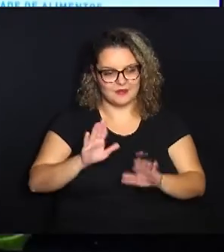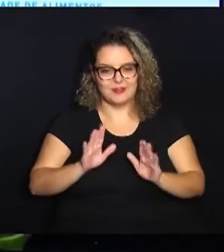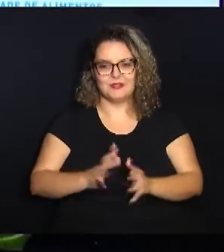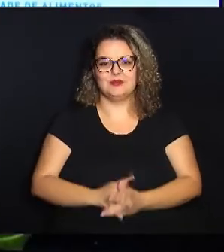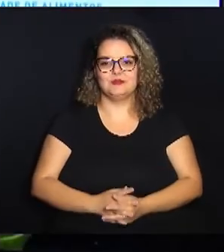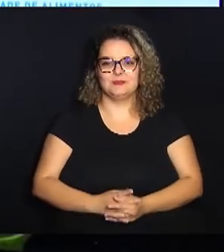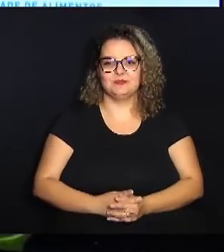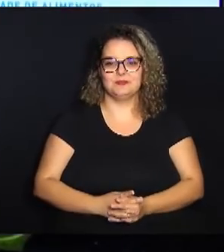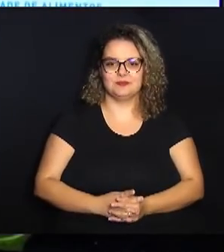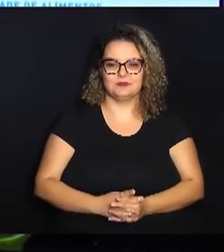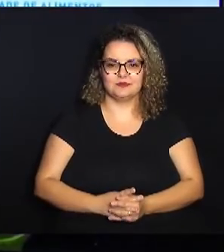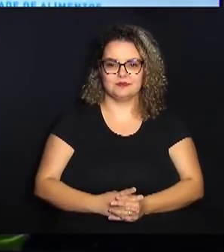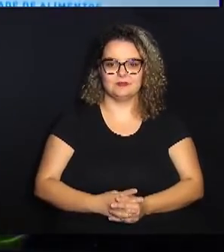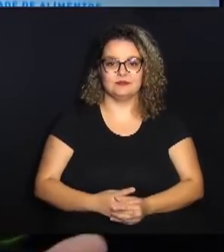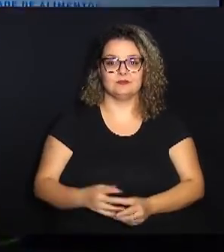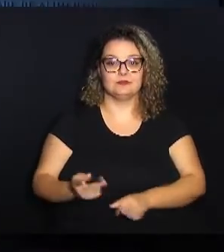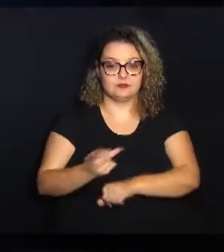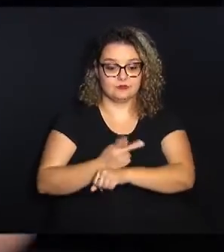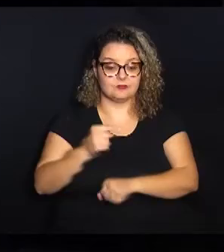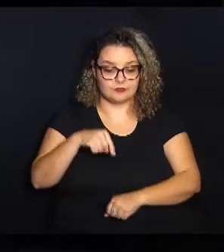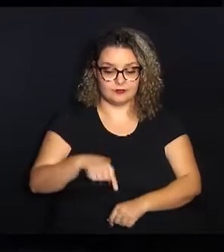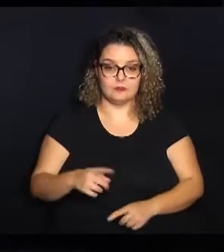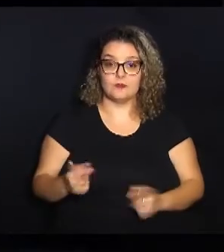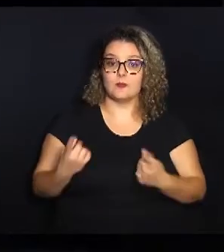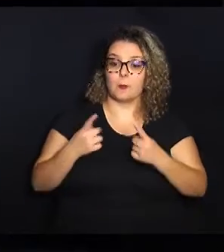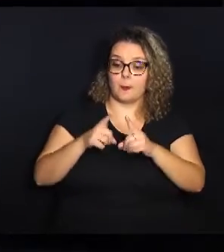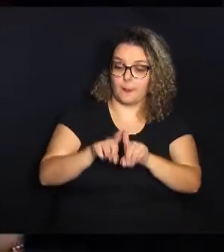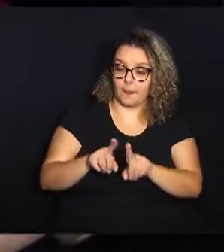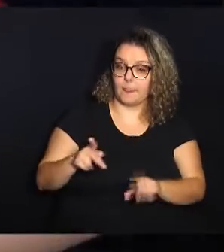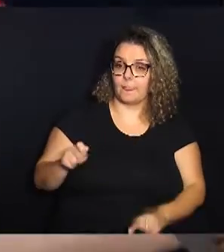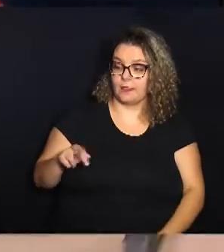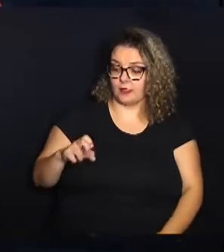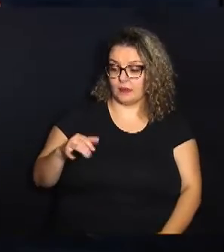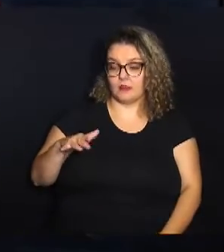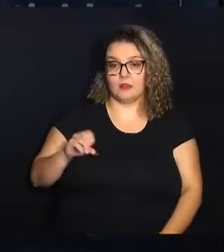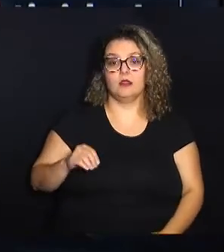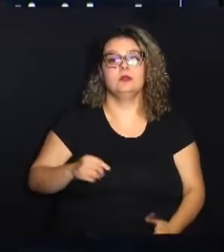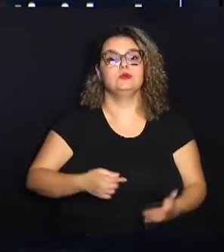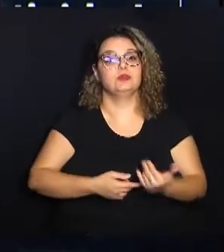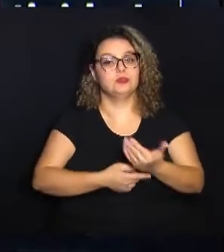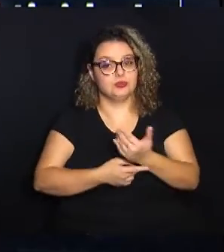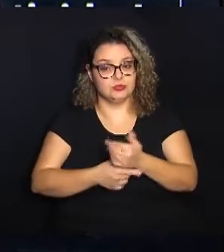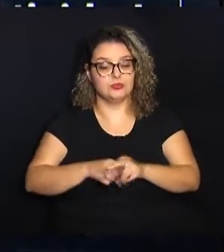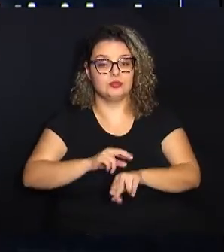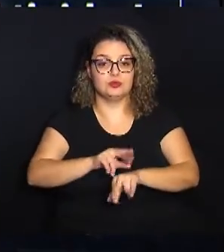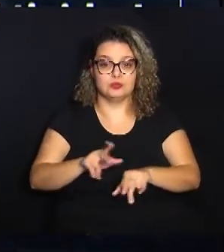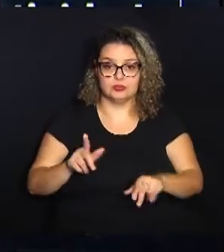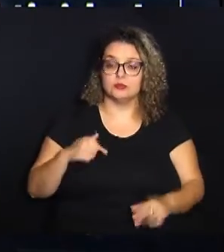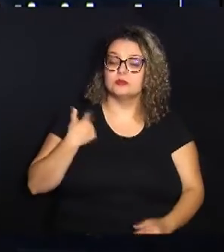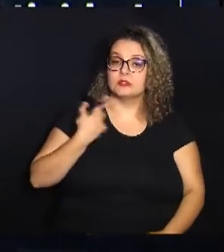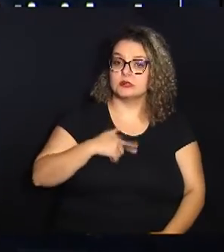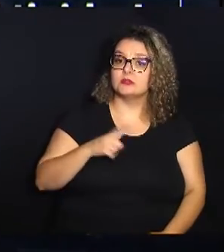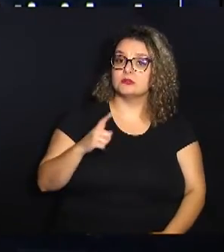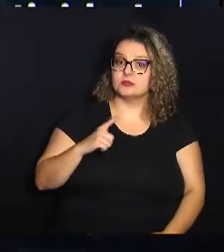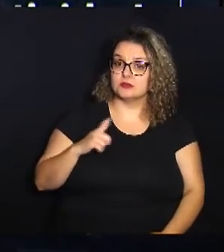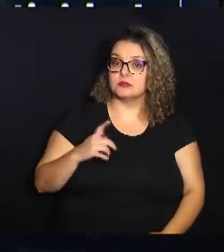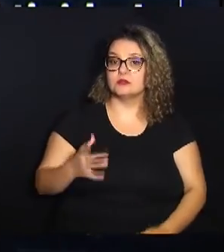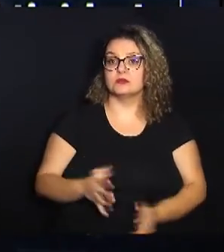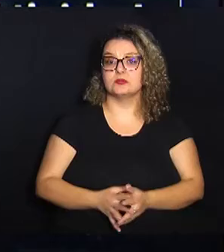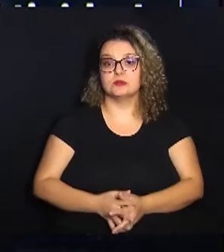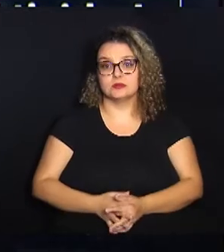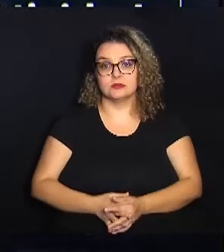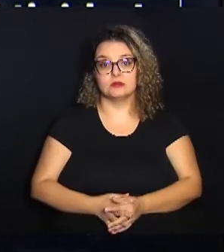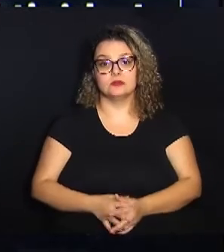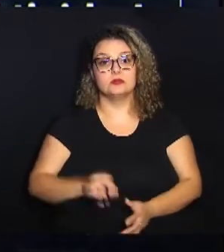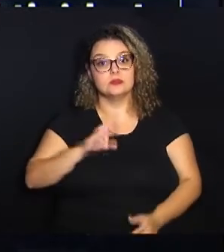Viemos buscar parceiros, tanto em termos de tecnologias, né, para que a gente tenha